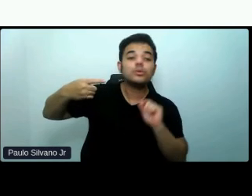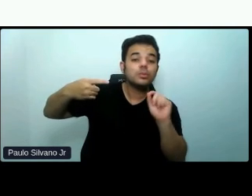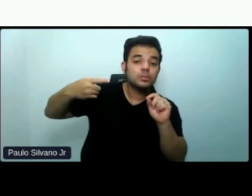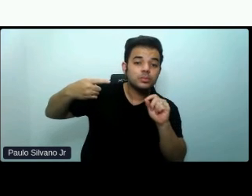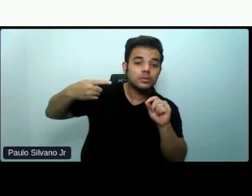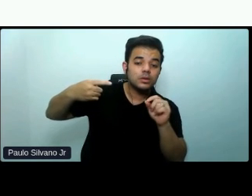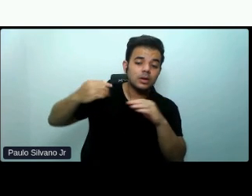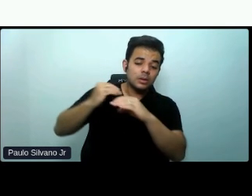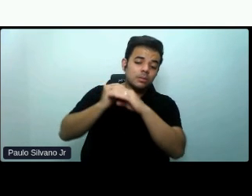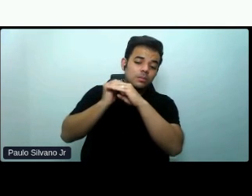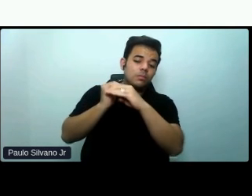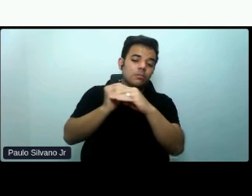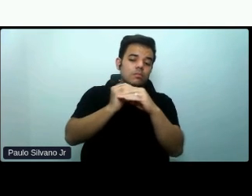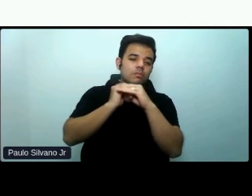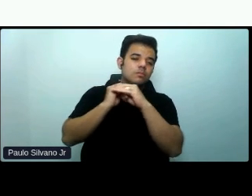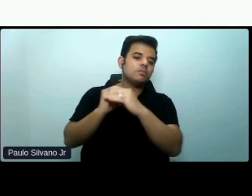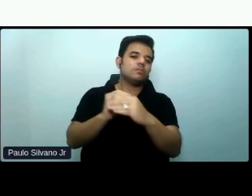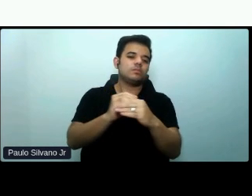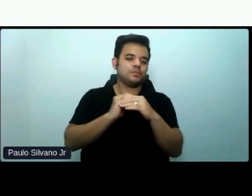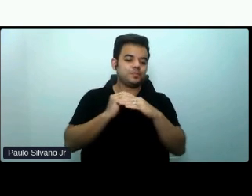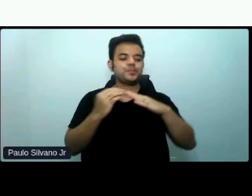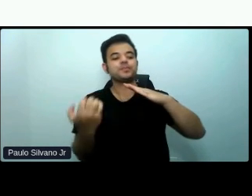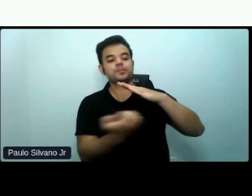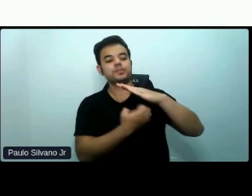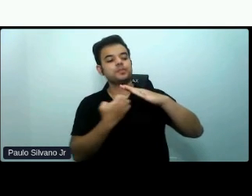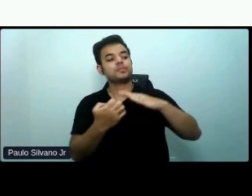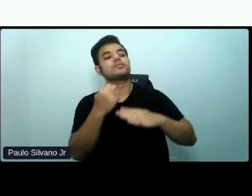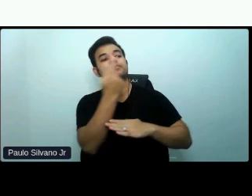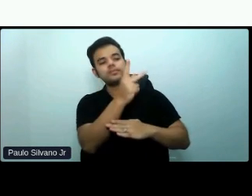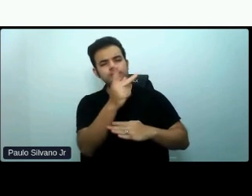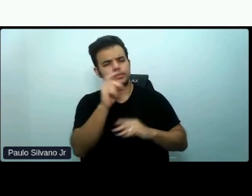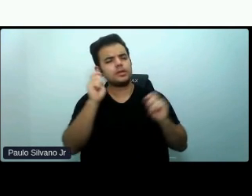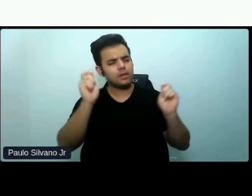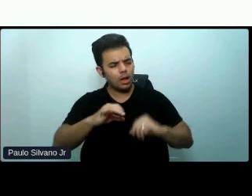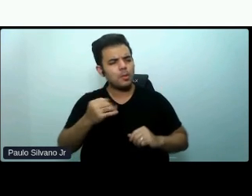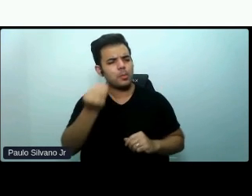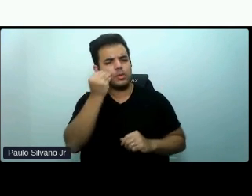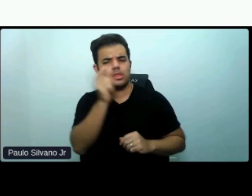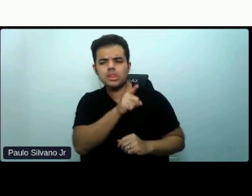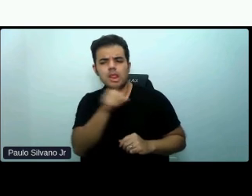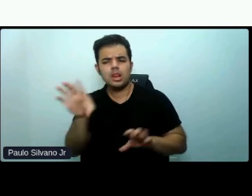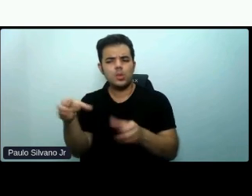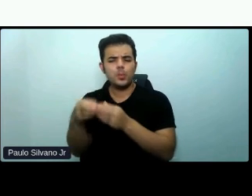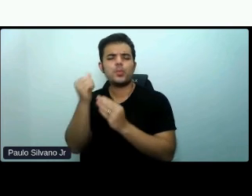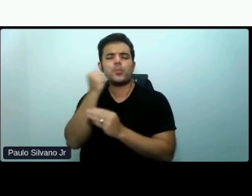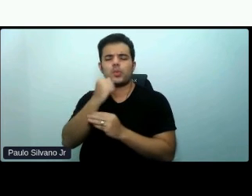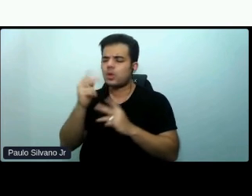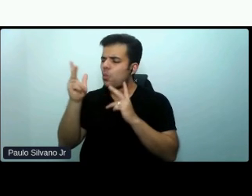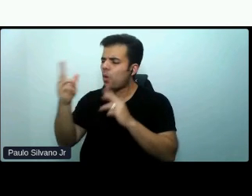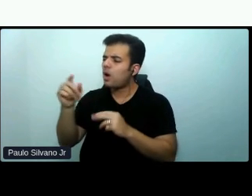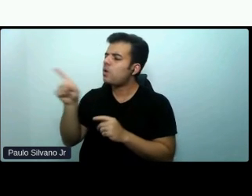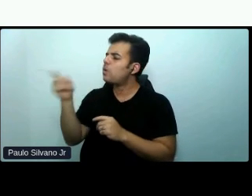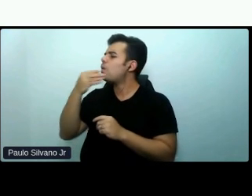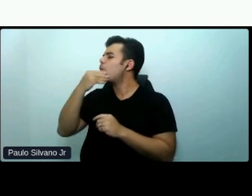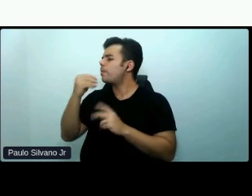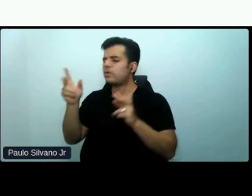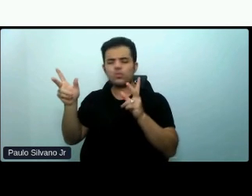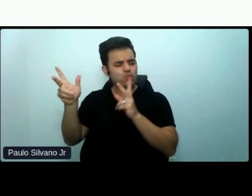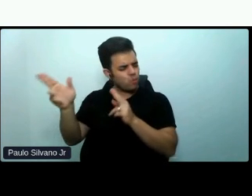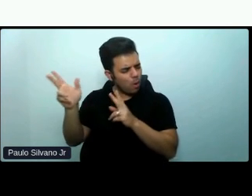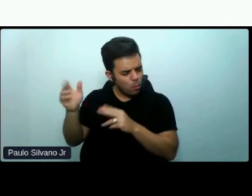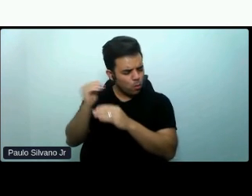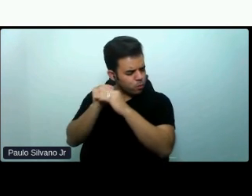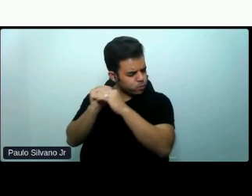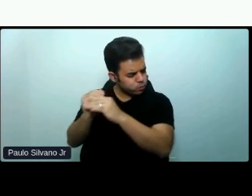oportunidades igualitárias. Então, as empresas elas devem dar oportunidades às mulheres na mesma proporção que são dadas aos